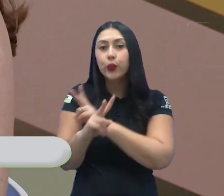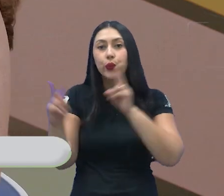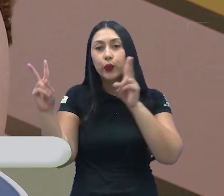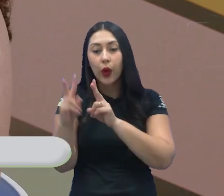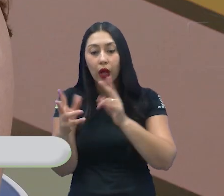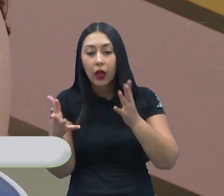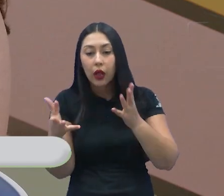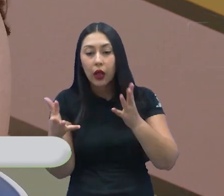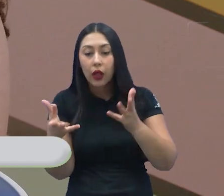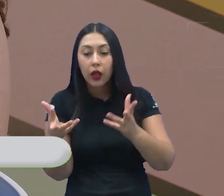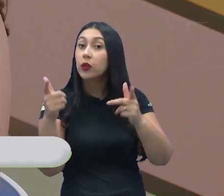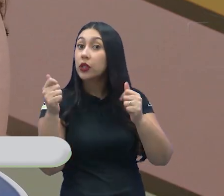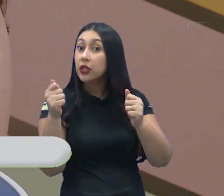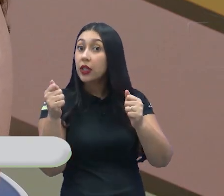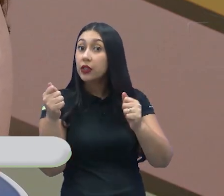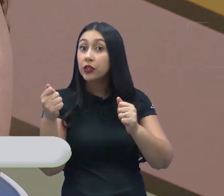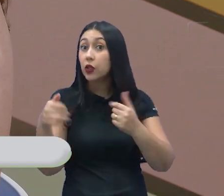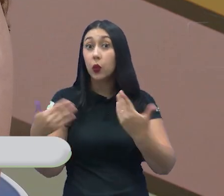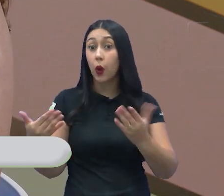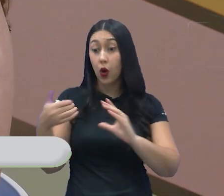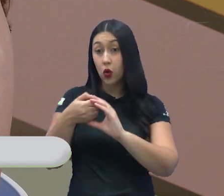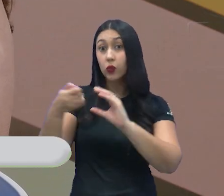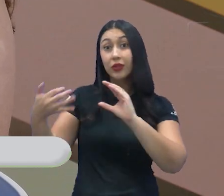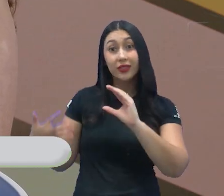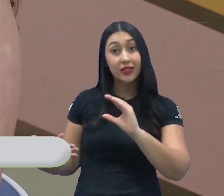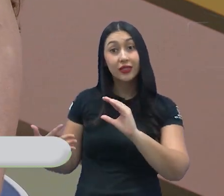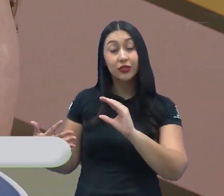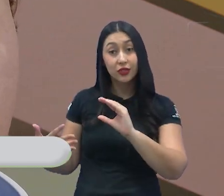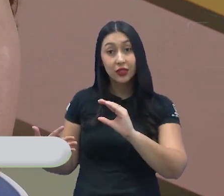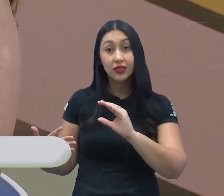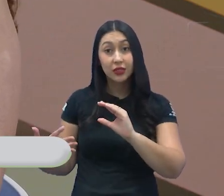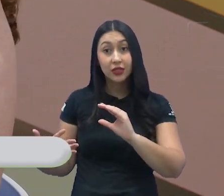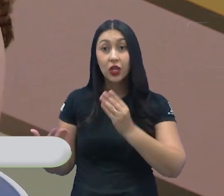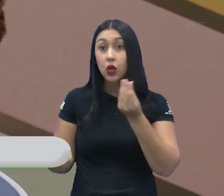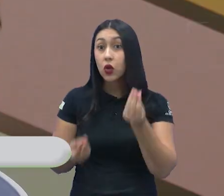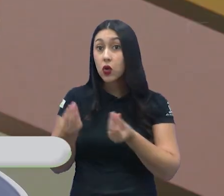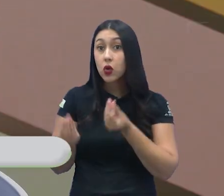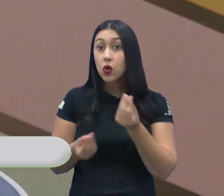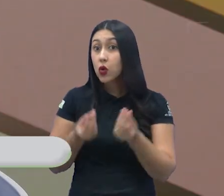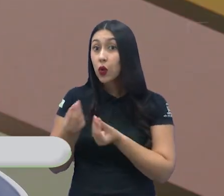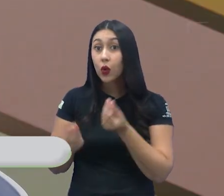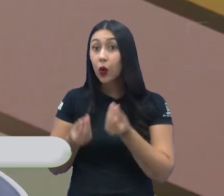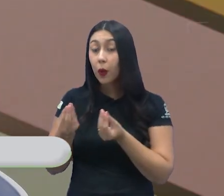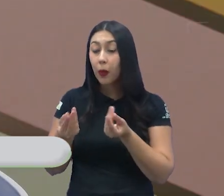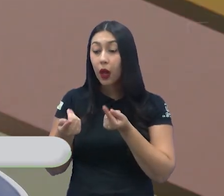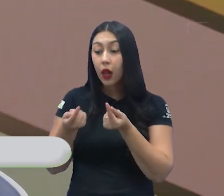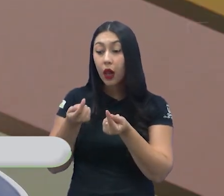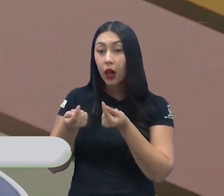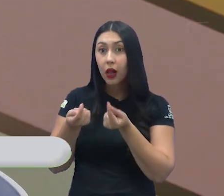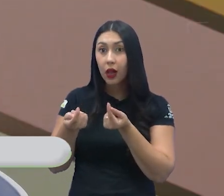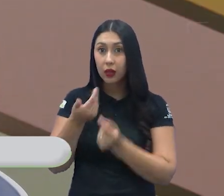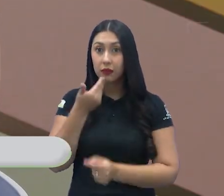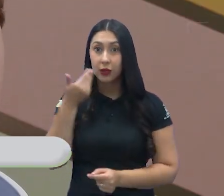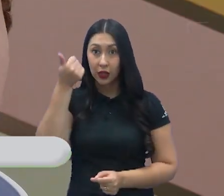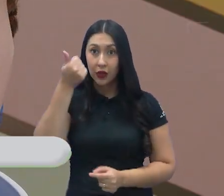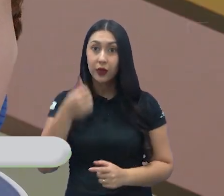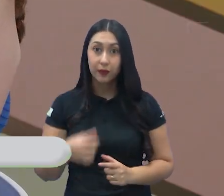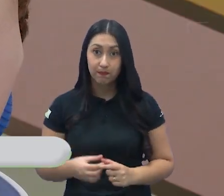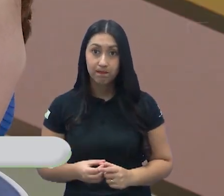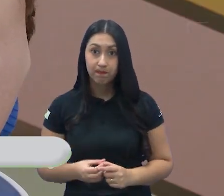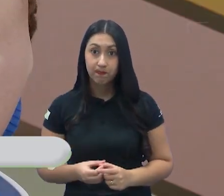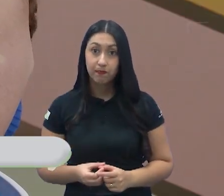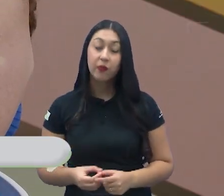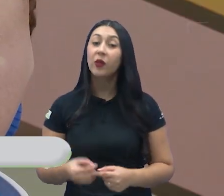ar, quais são as características que eu tenho e como que eu posso lidar melhor com isso. Porque se